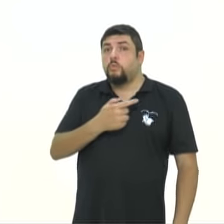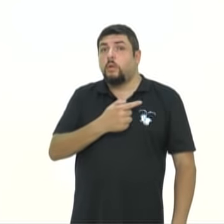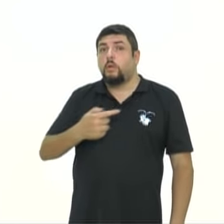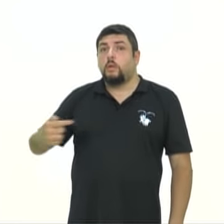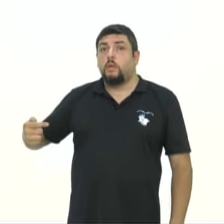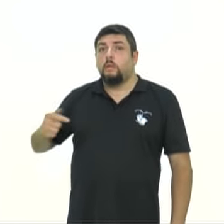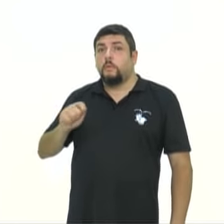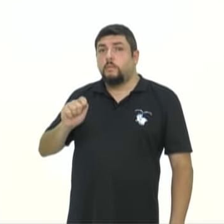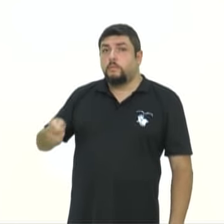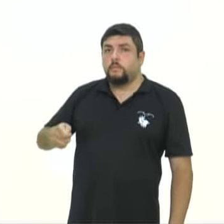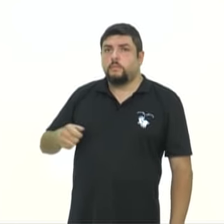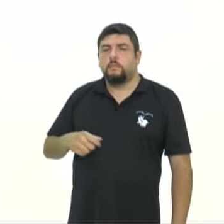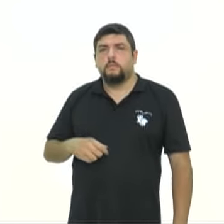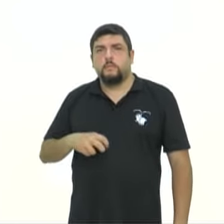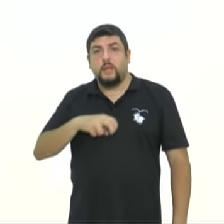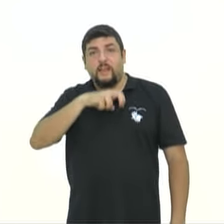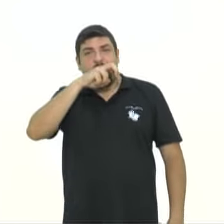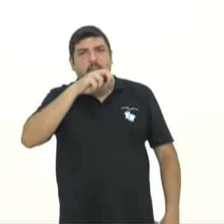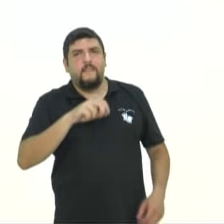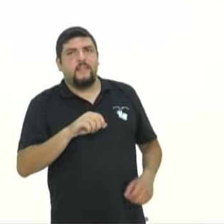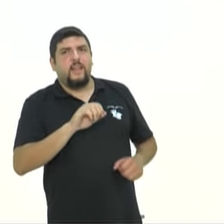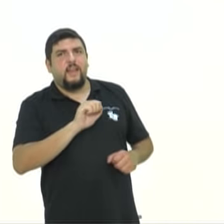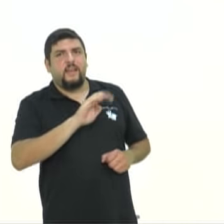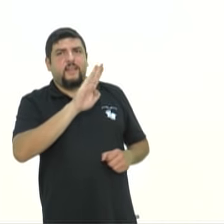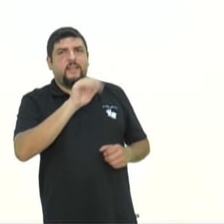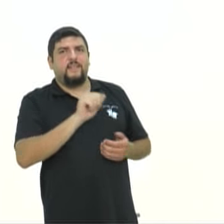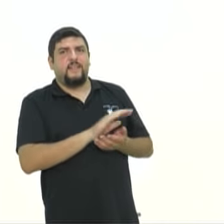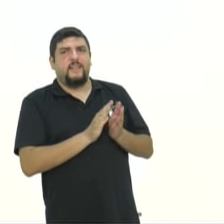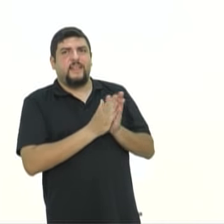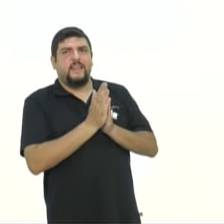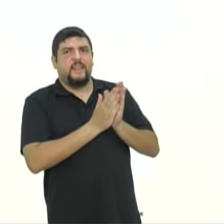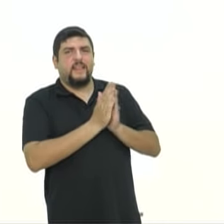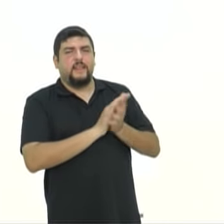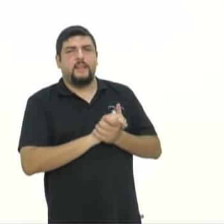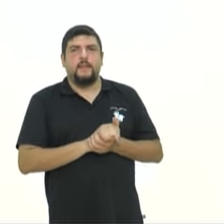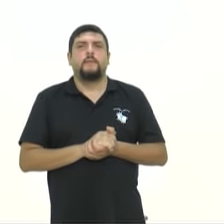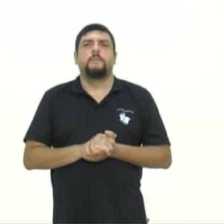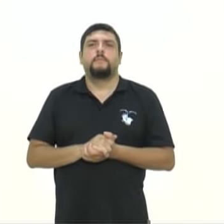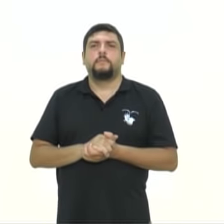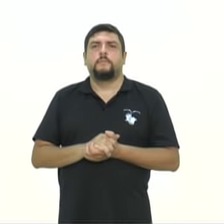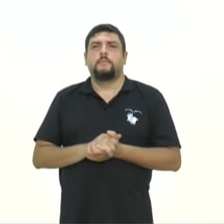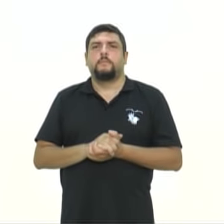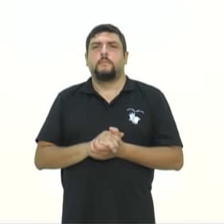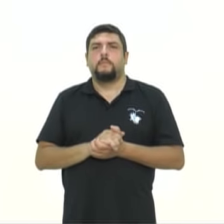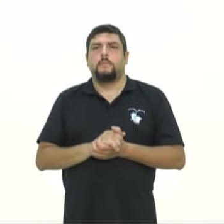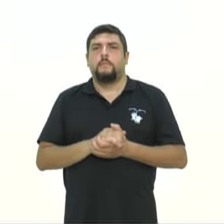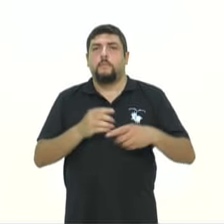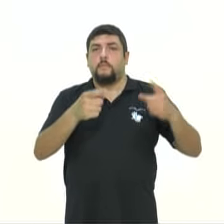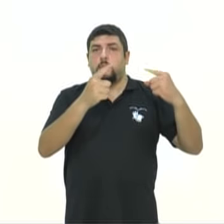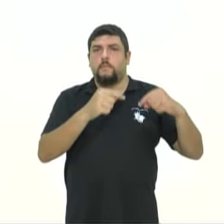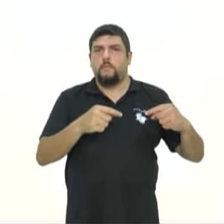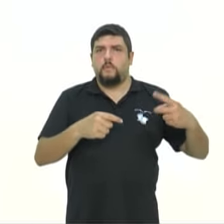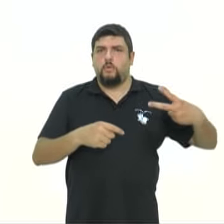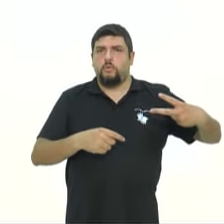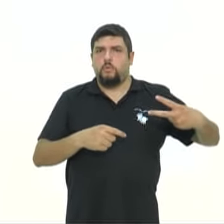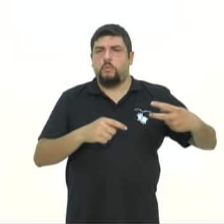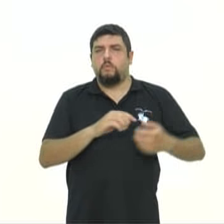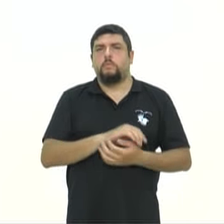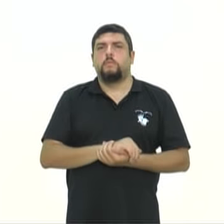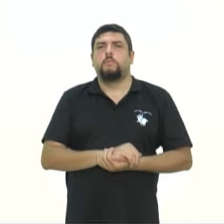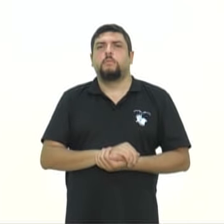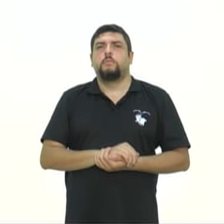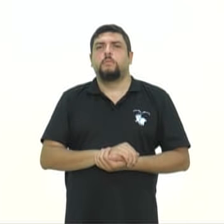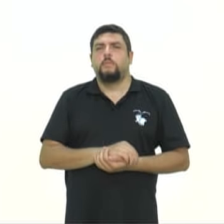Aí a Mônica, eba! Né? Aparece ele com uma nota ali, uma cédula de dinheiro. Aqui no segundo quadrinho, sei que você